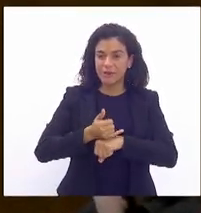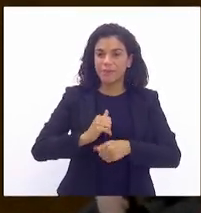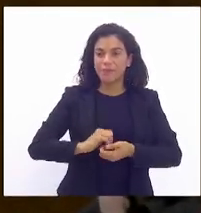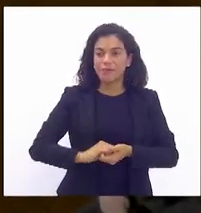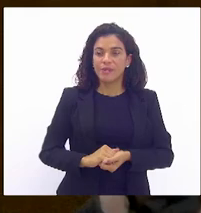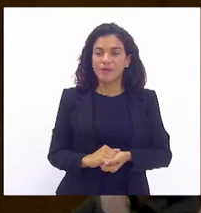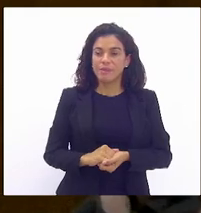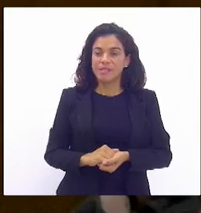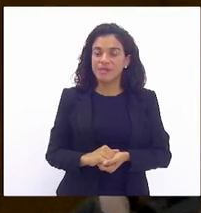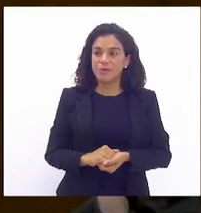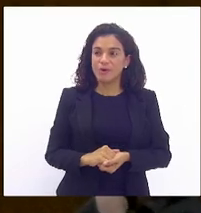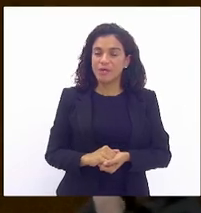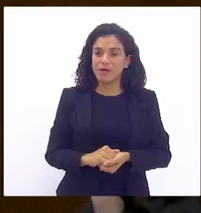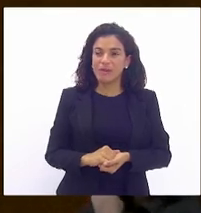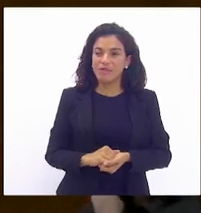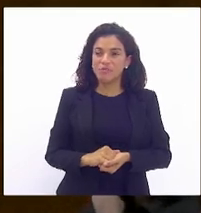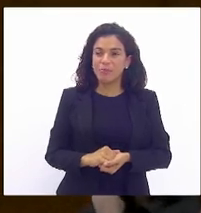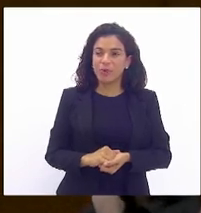fazer uso da palavra.